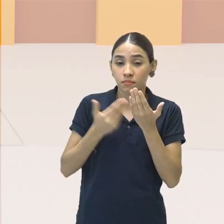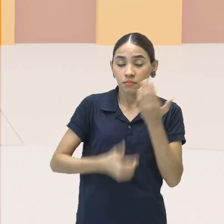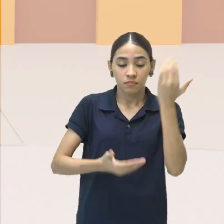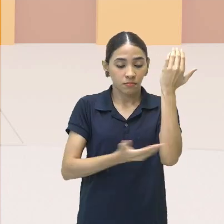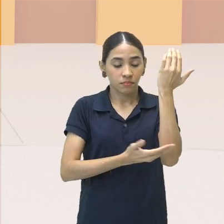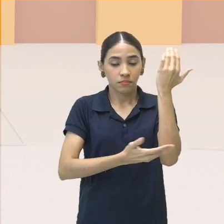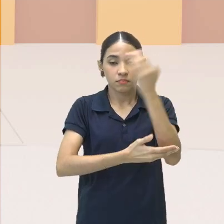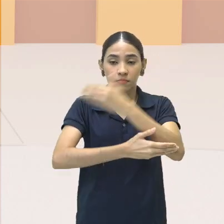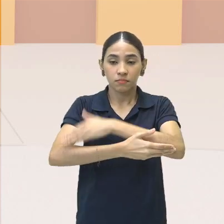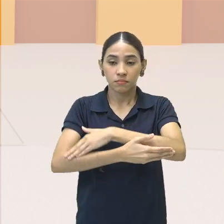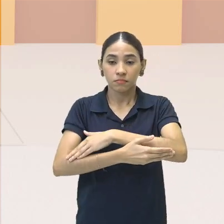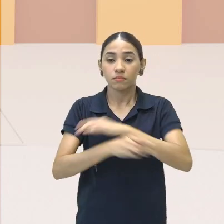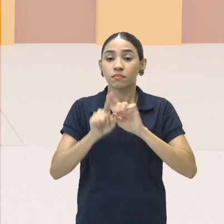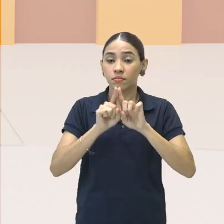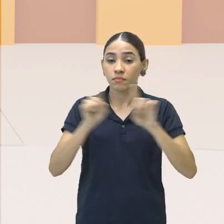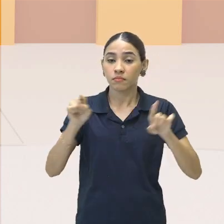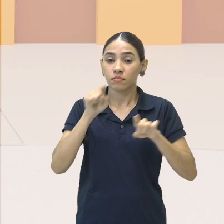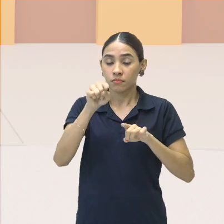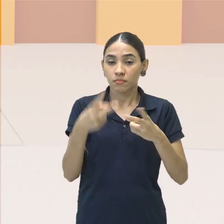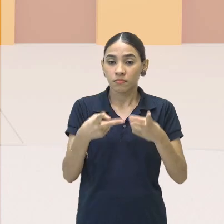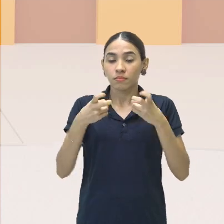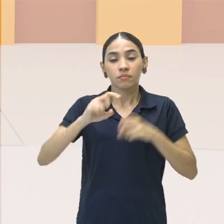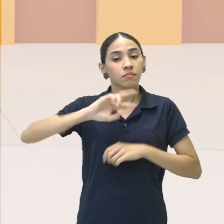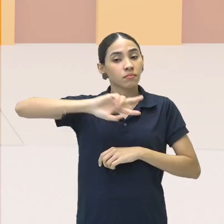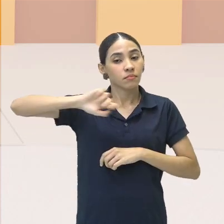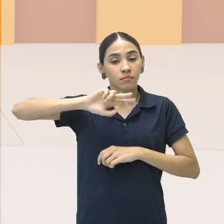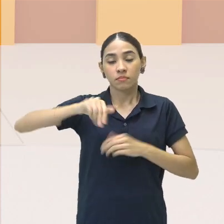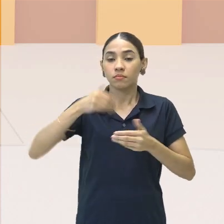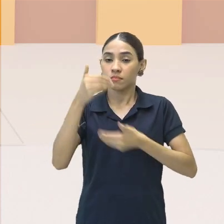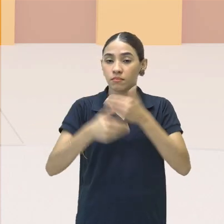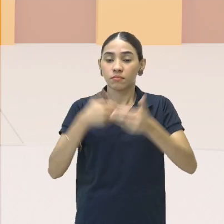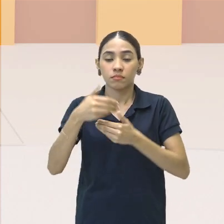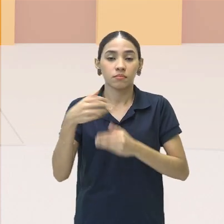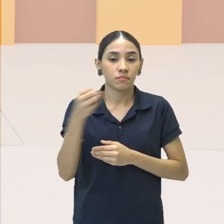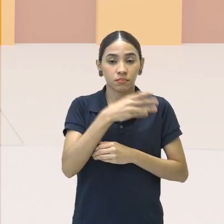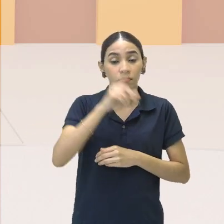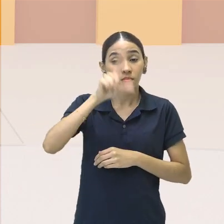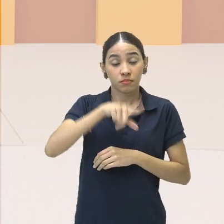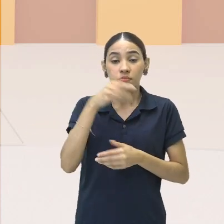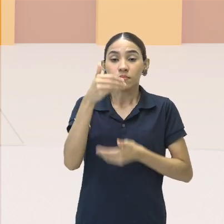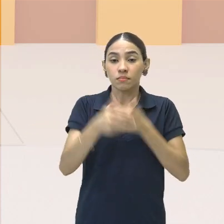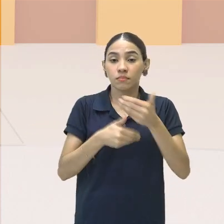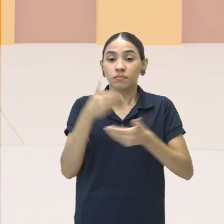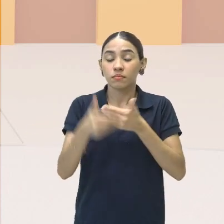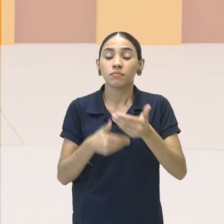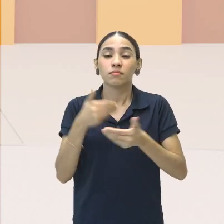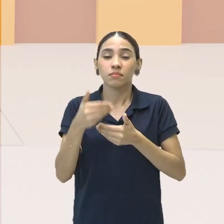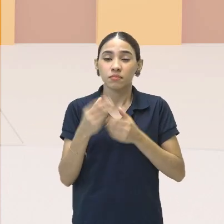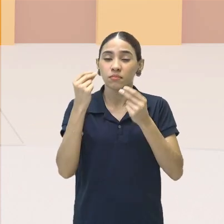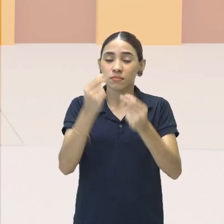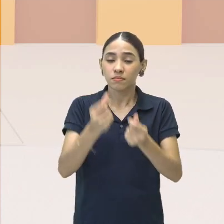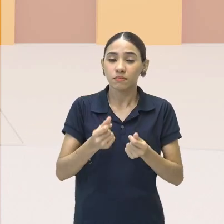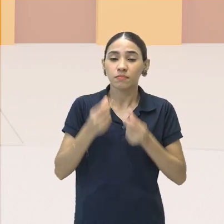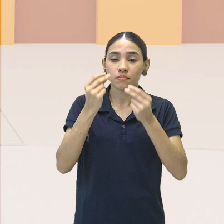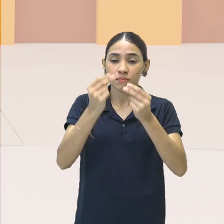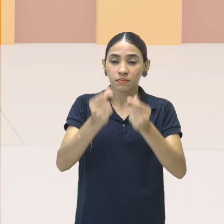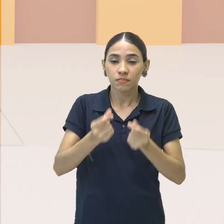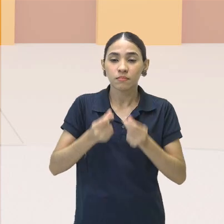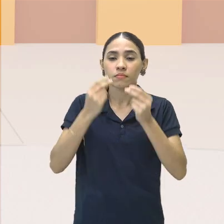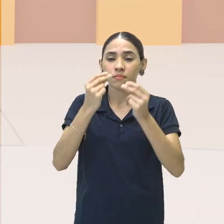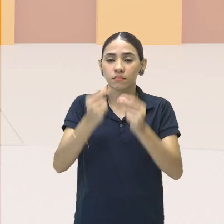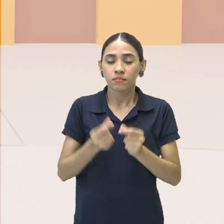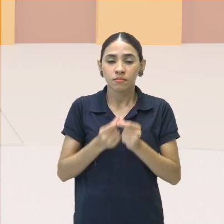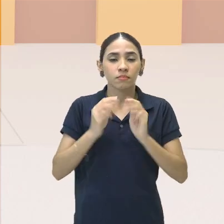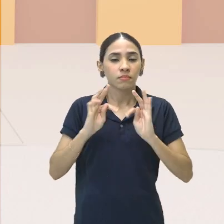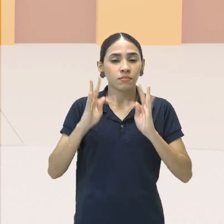como vocês bem observaram, né, não é um processo atual, né, é um processo longo que vem acompanhando toda